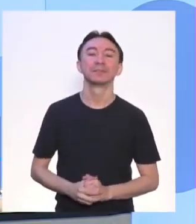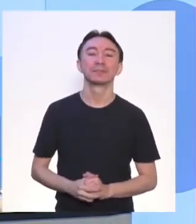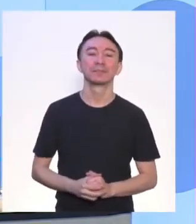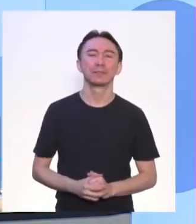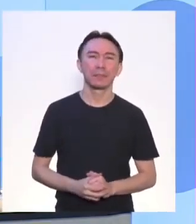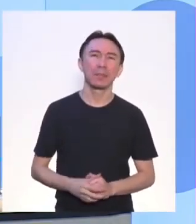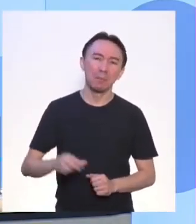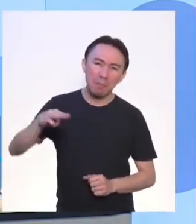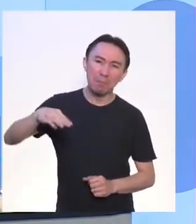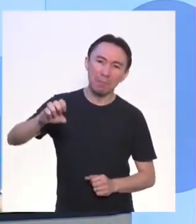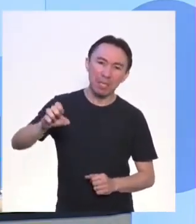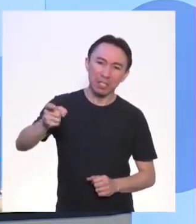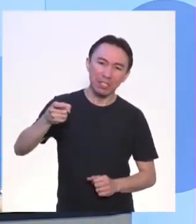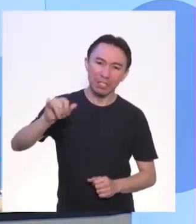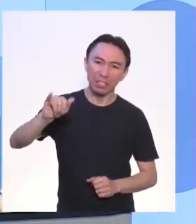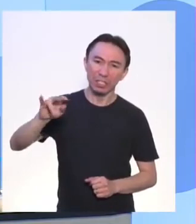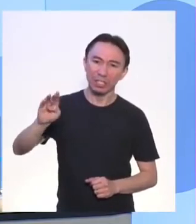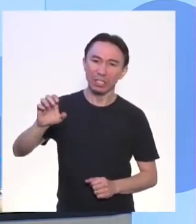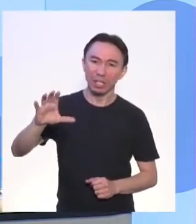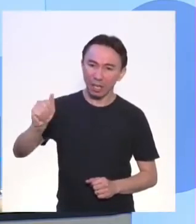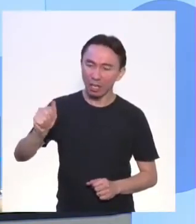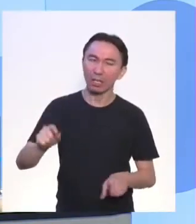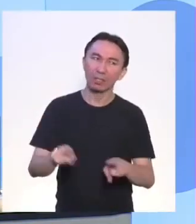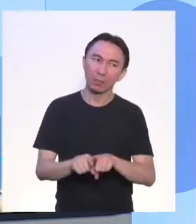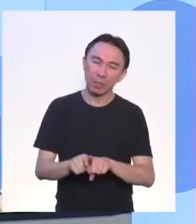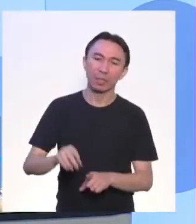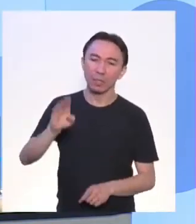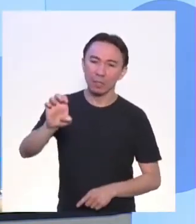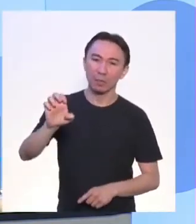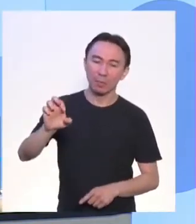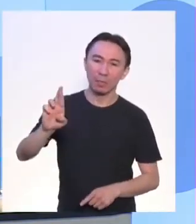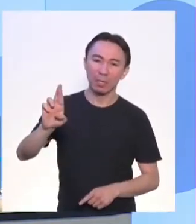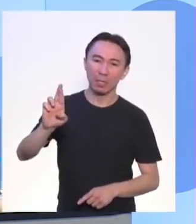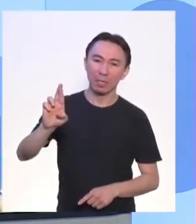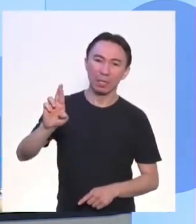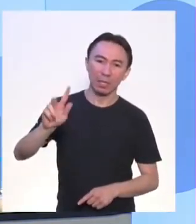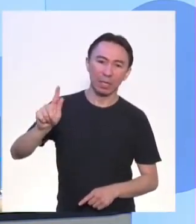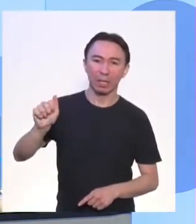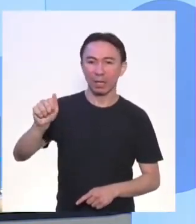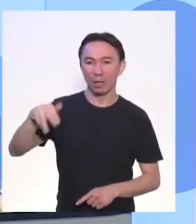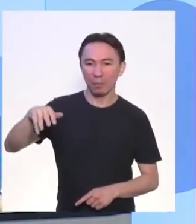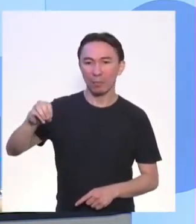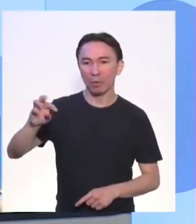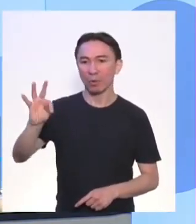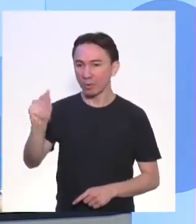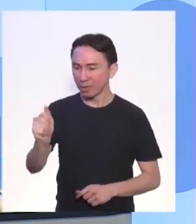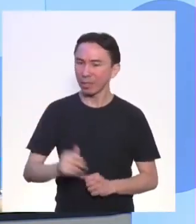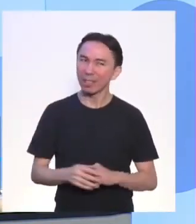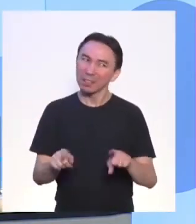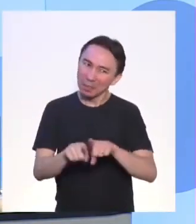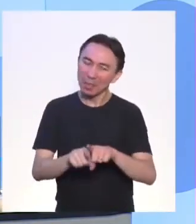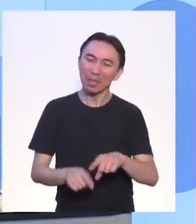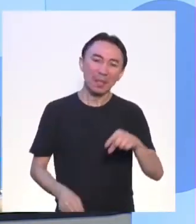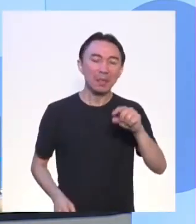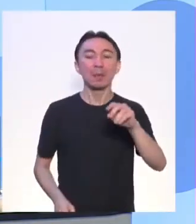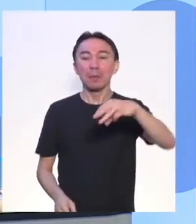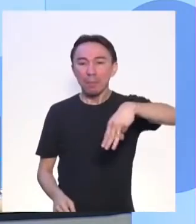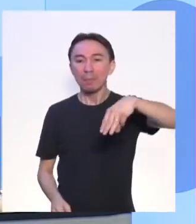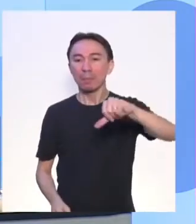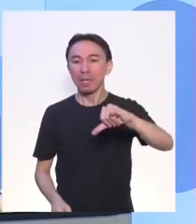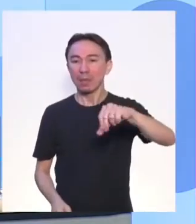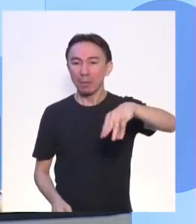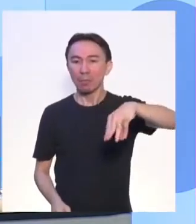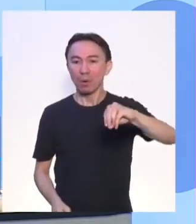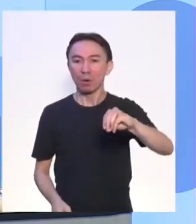Acho que mexerica e bergamota. Sim. Deixa eu ver se tem alguma outra. Mimosa. O Derek, da Pro Maria